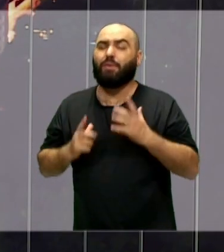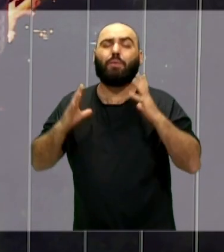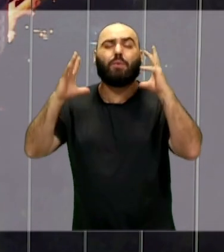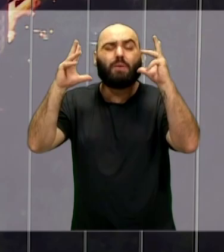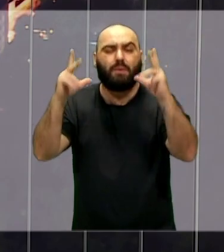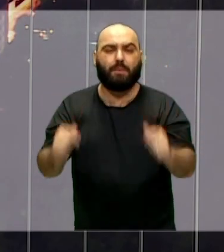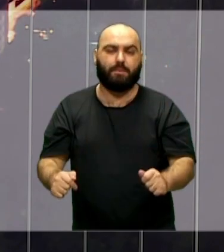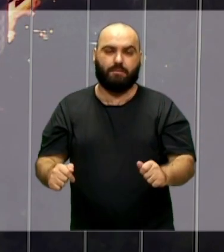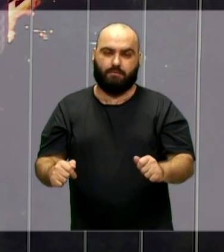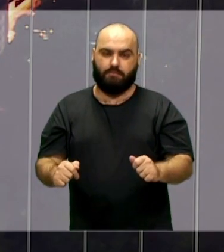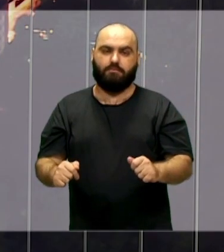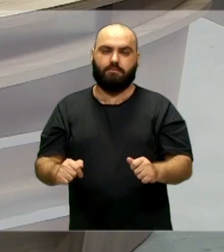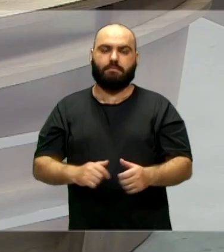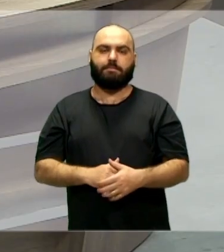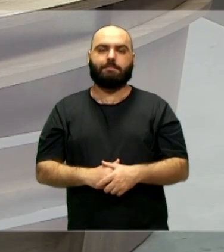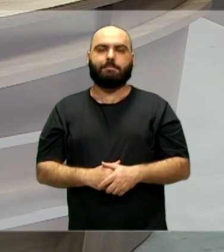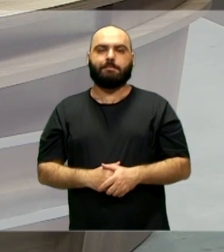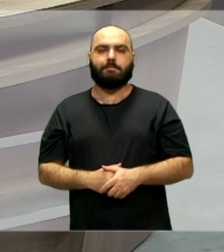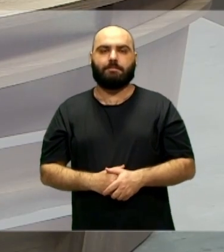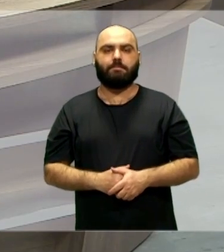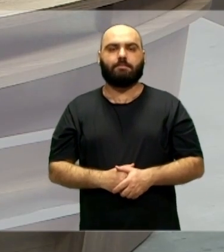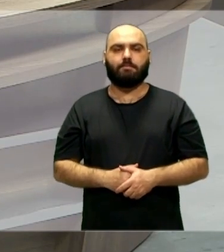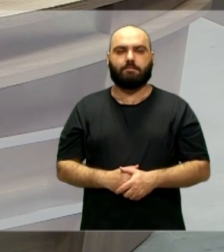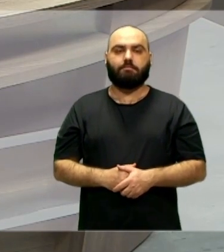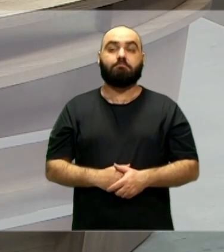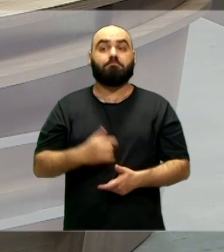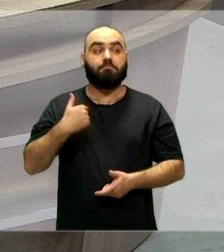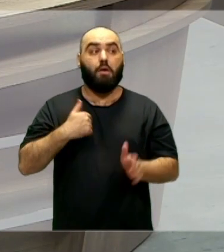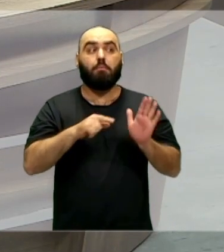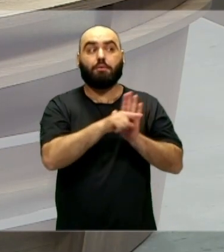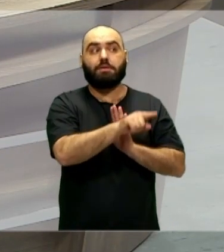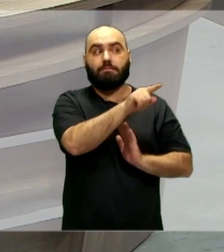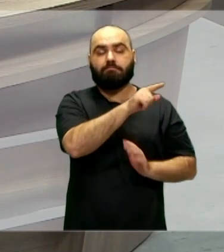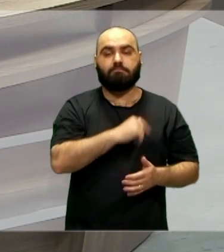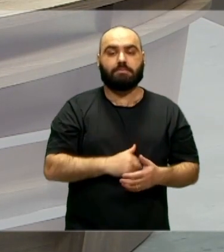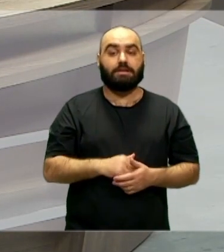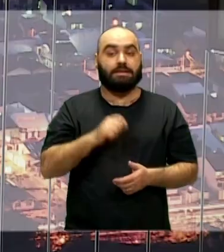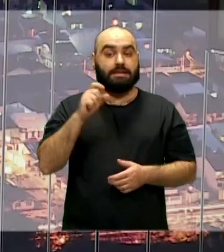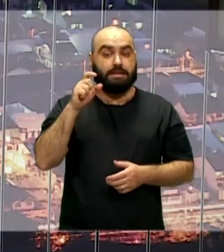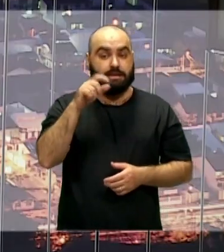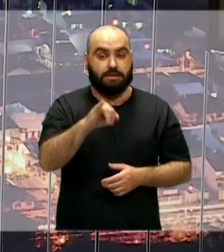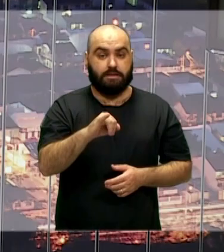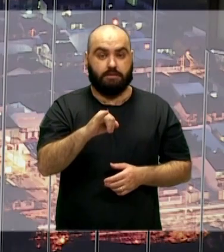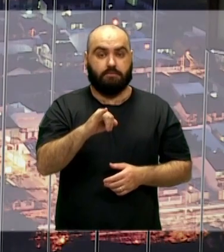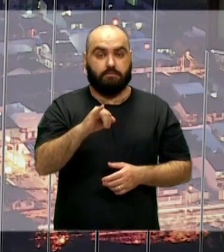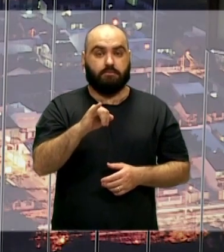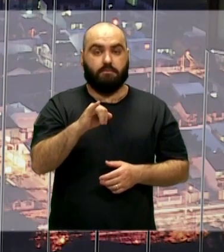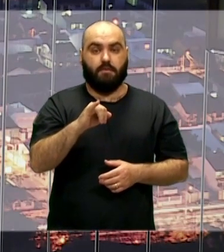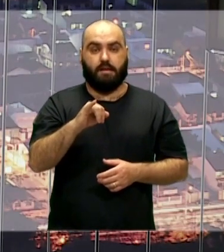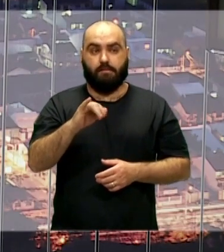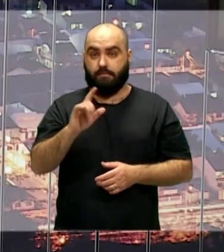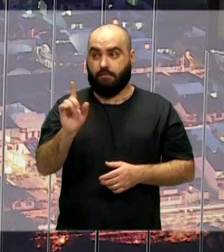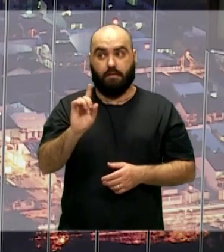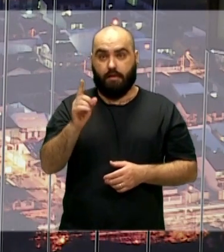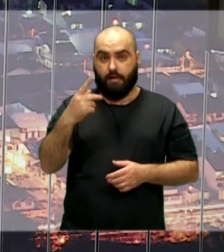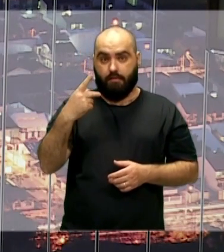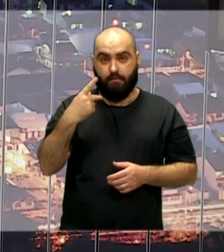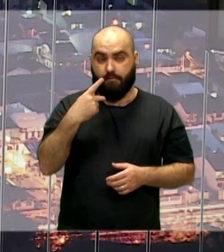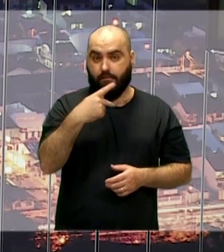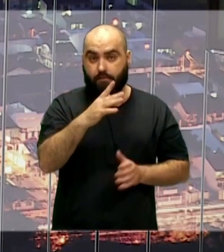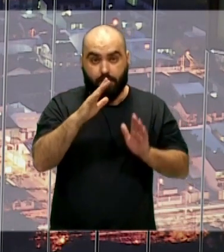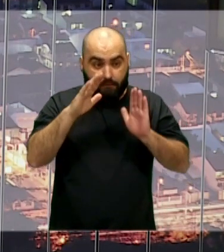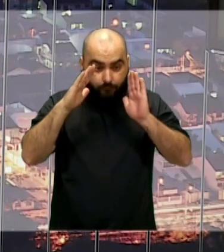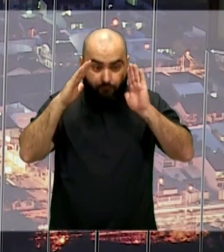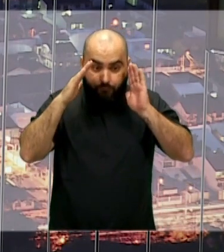da identificação também. Essa era uma pergunta que eu ia te fazer mesmo, se a maior parte, mesmo não sendo o teu foco, se a